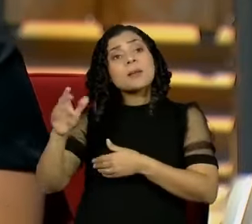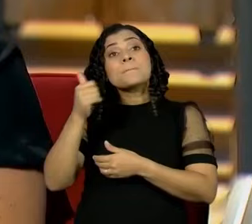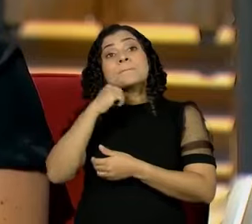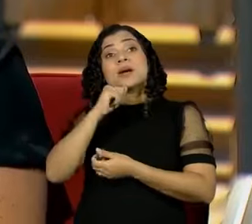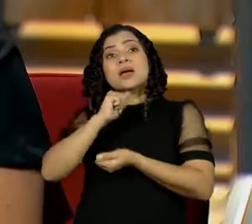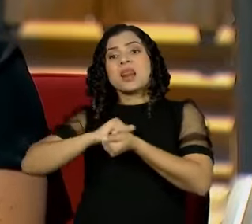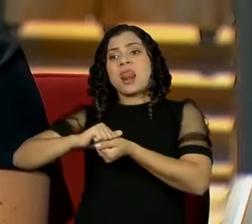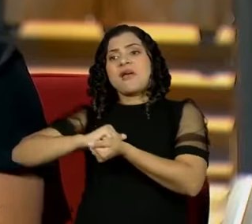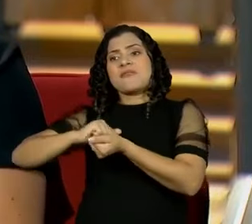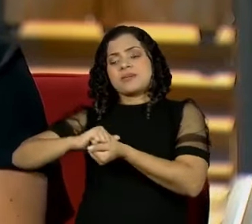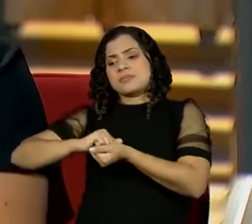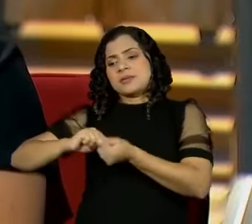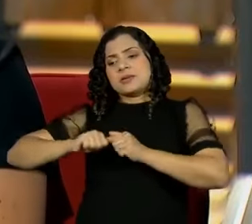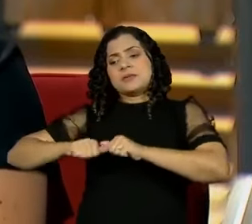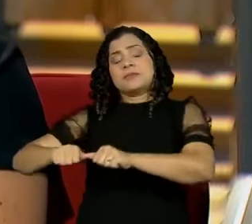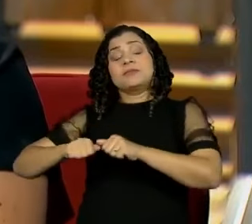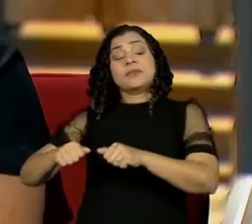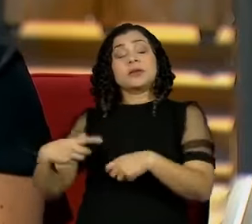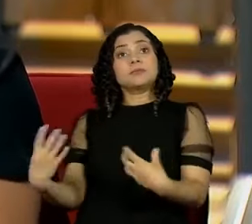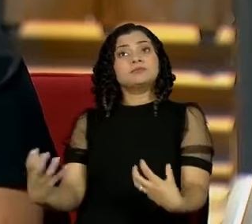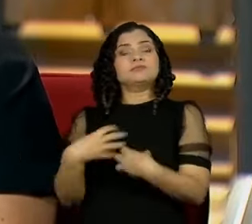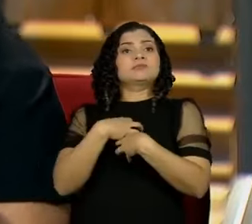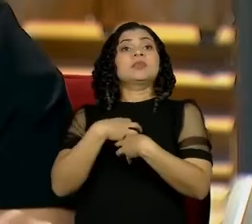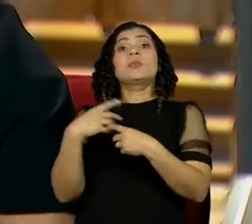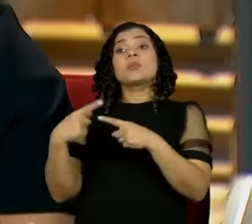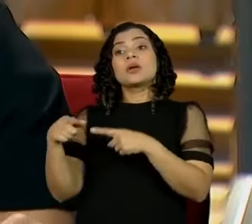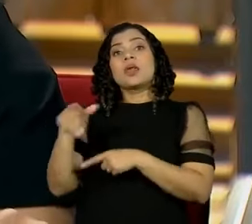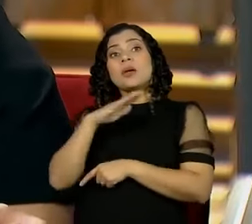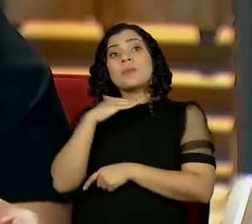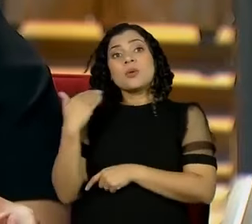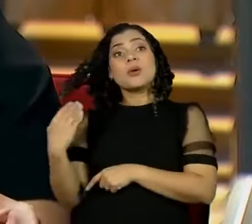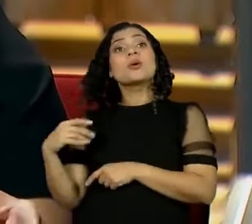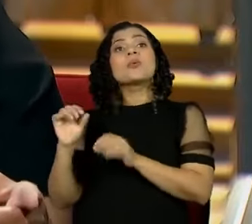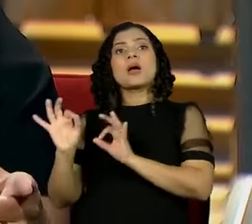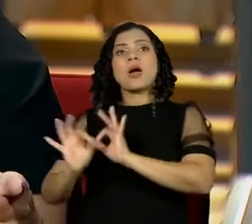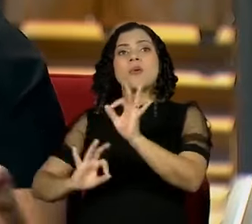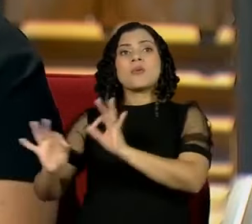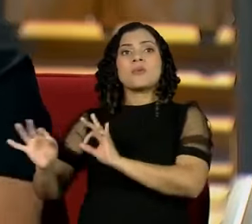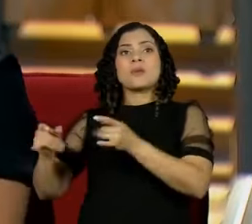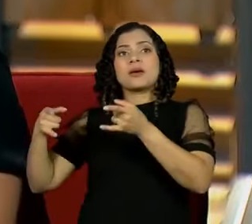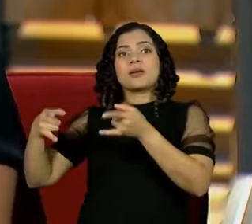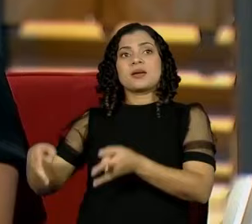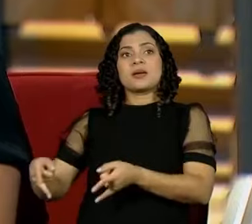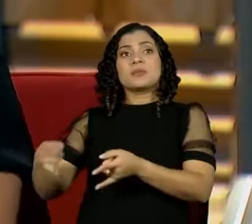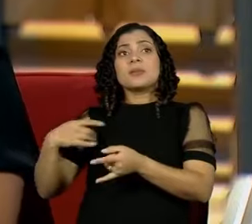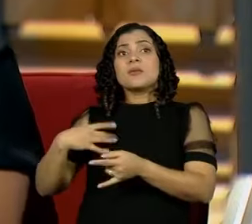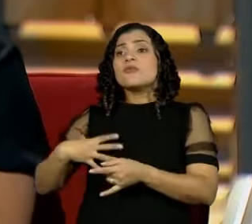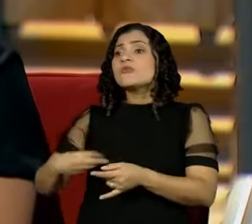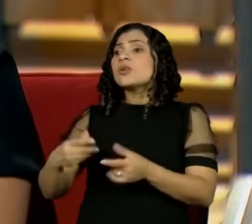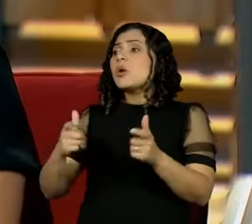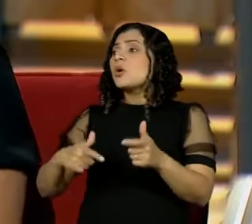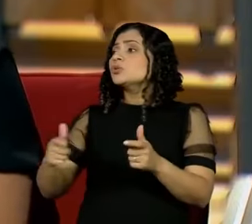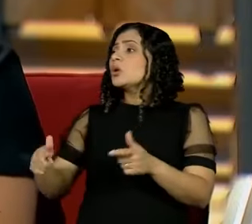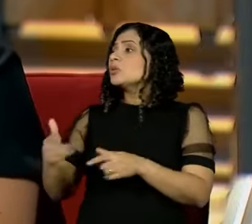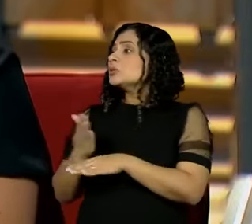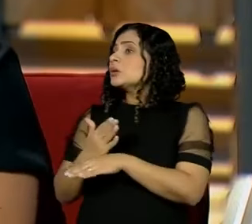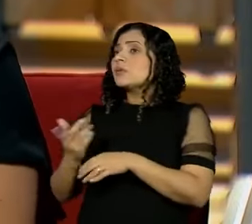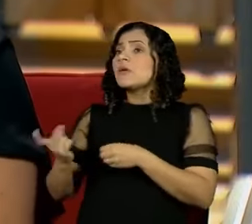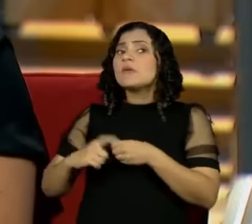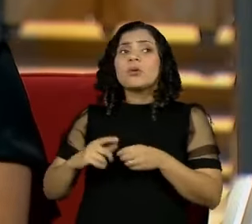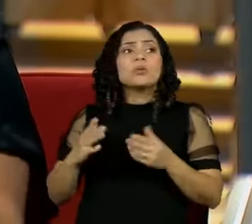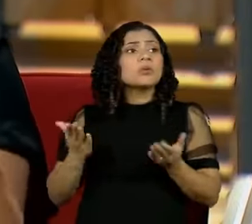grão mongol essa história me toca profundamente porque ela morreu arrumando a cama do filho achando sem saber onde o filho tava achando que ele ia